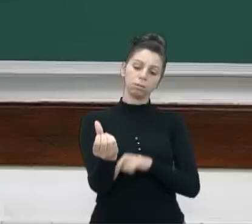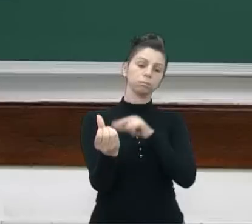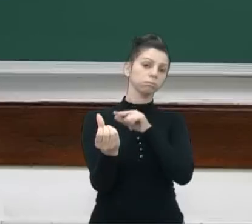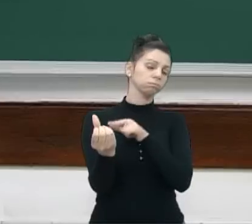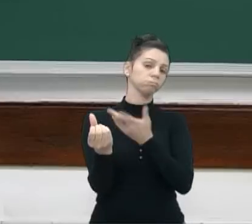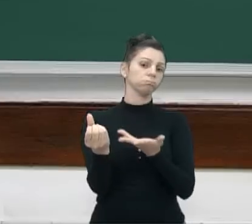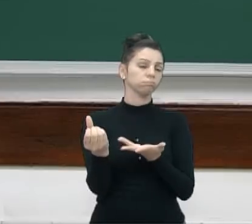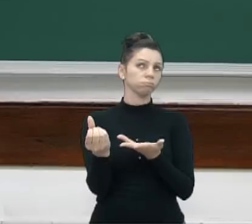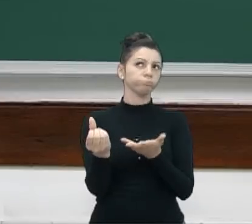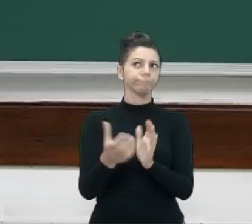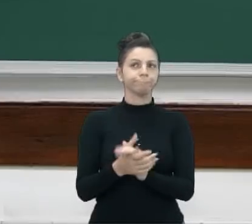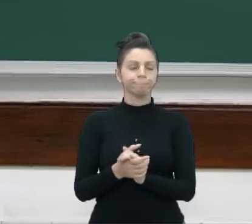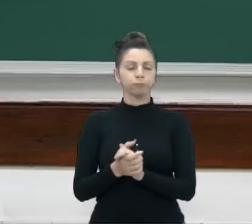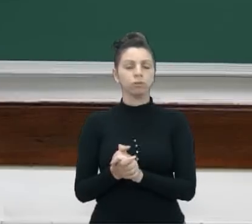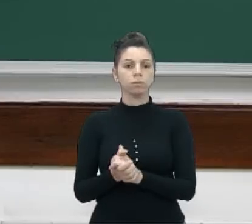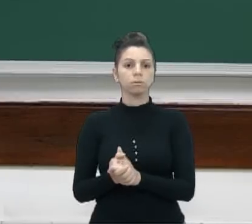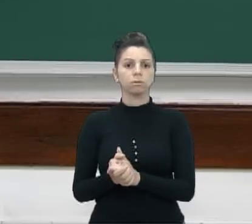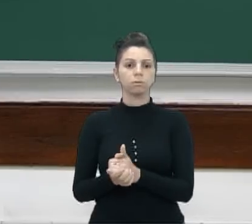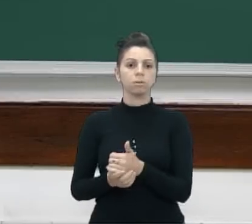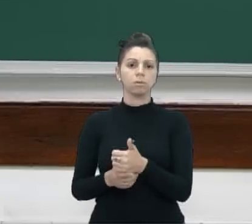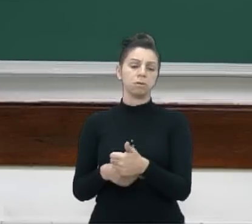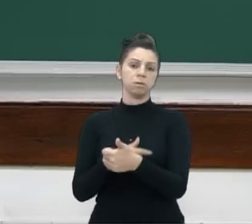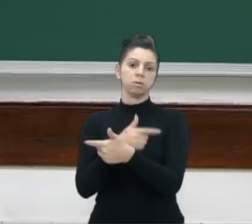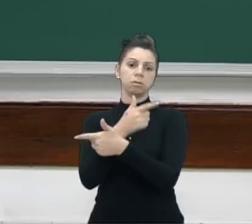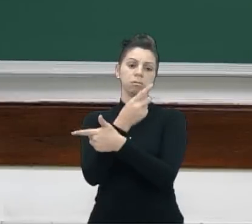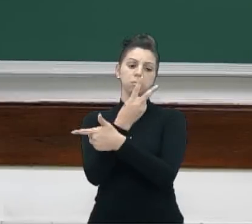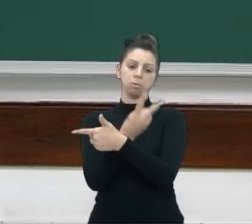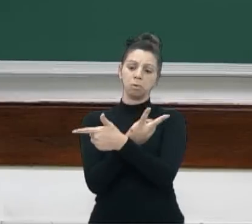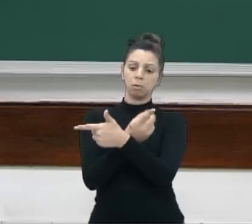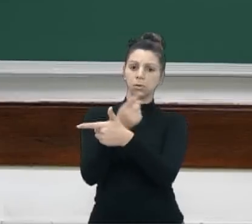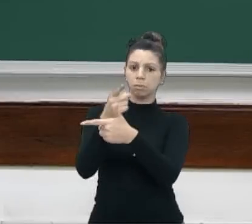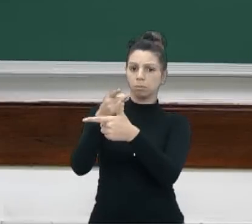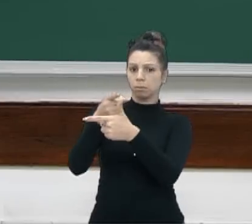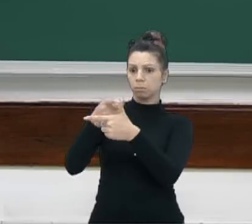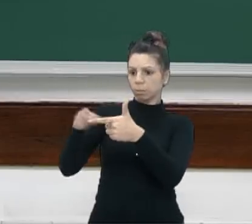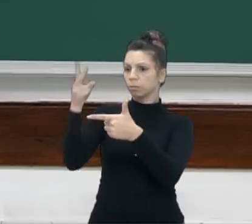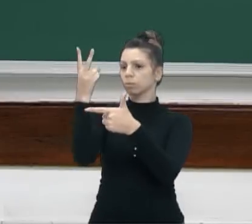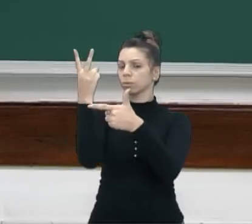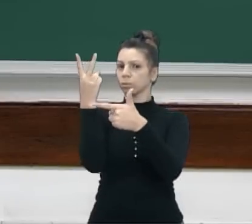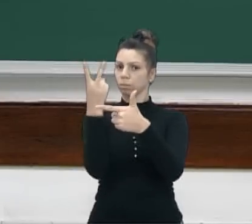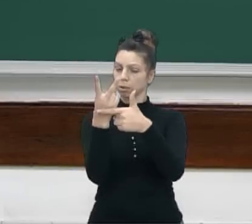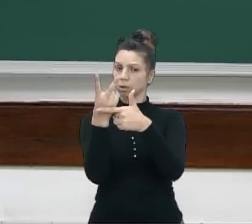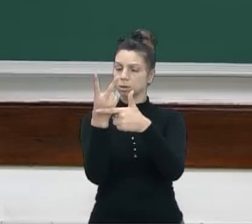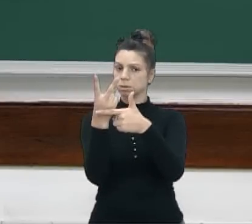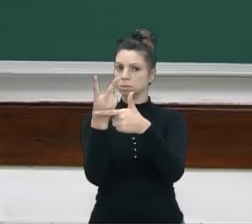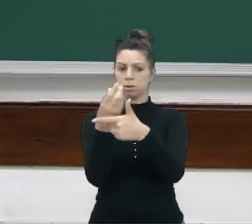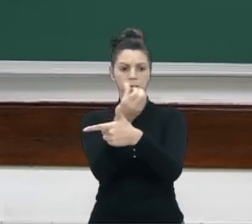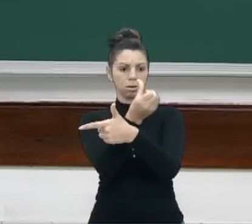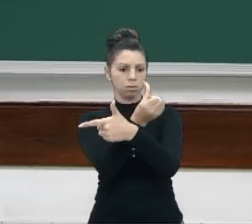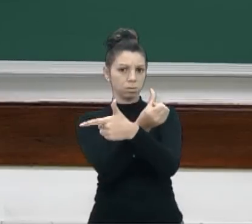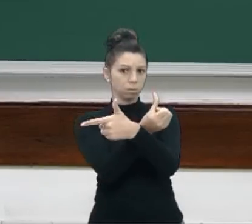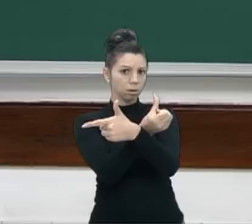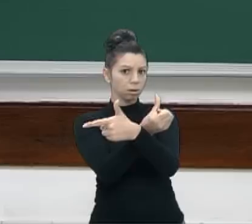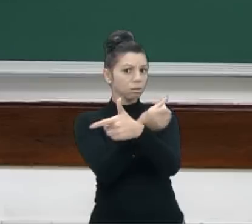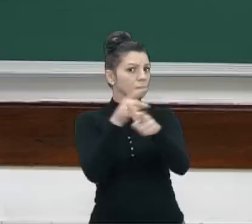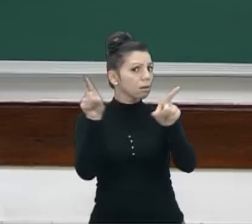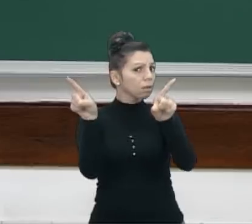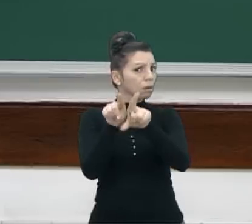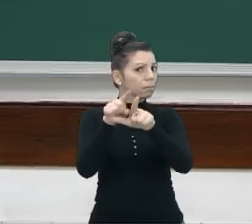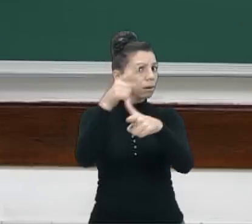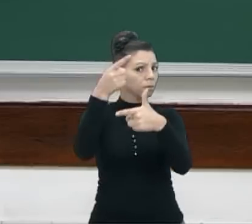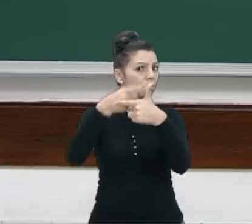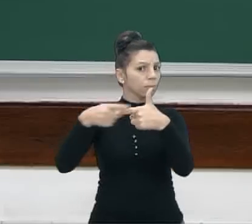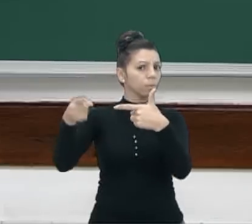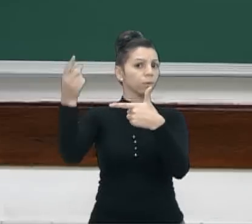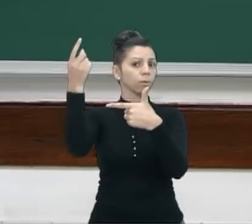6, ai, professora, se eu dividir o 2 por 2 e o 6 também por 2, também vou chegar no